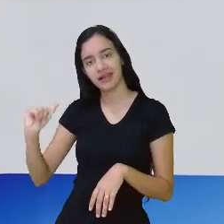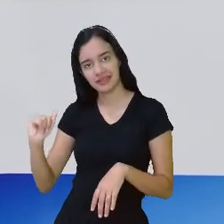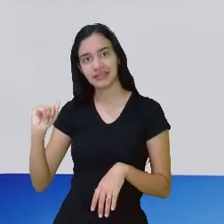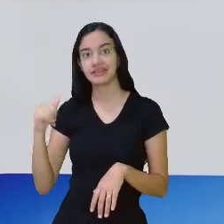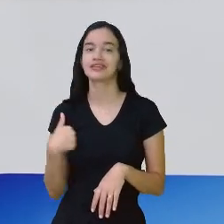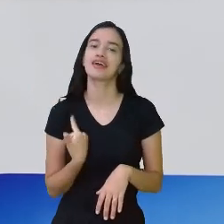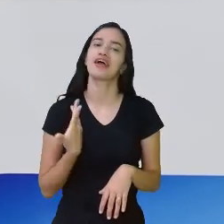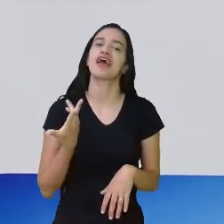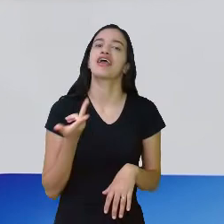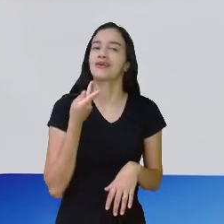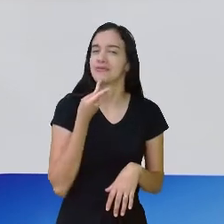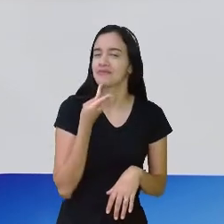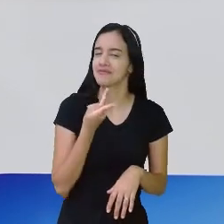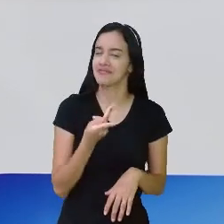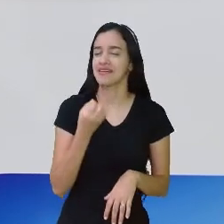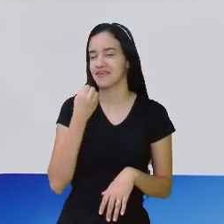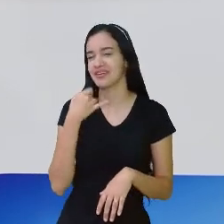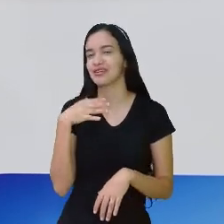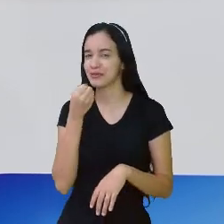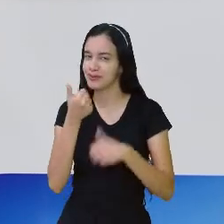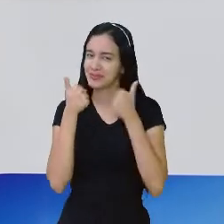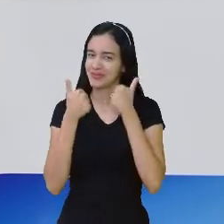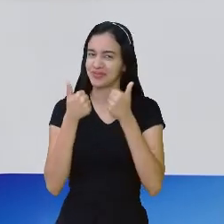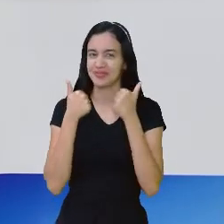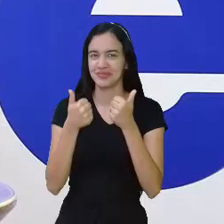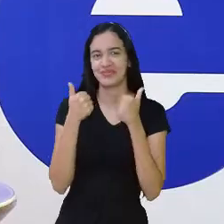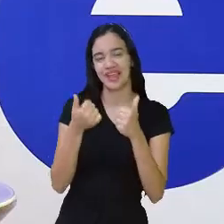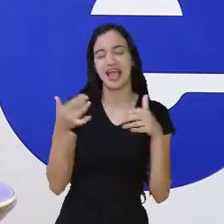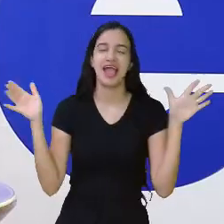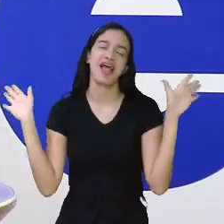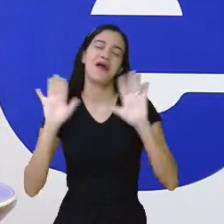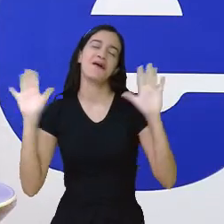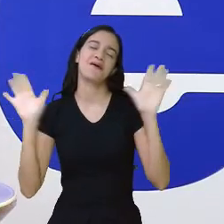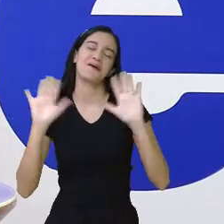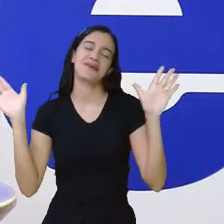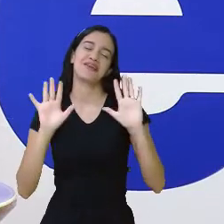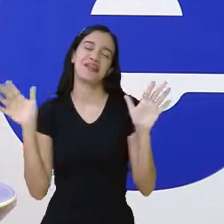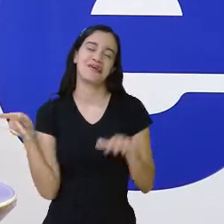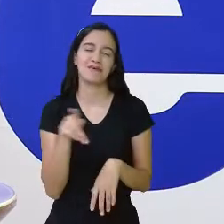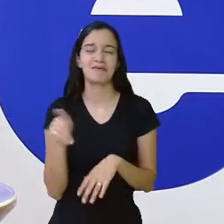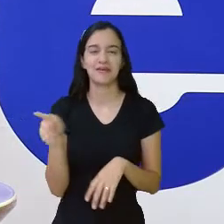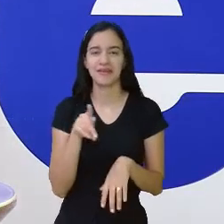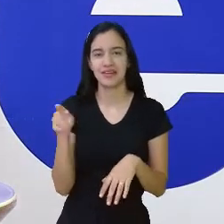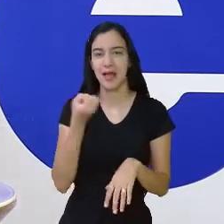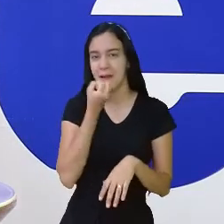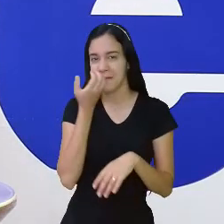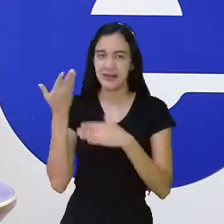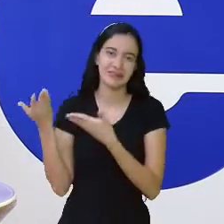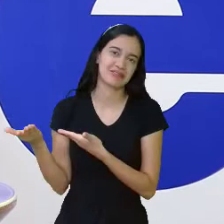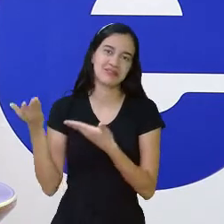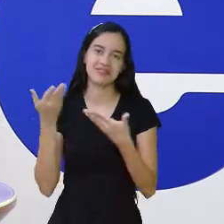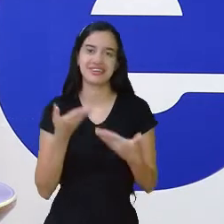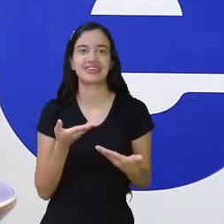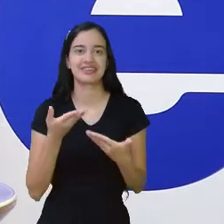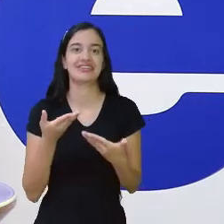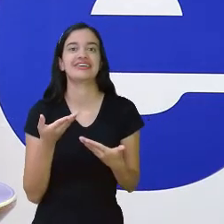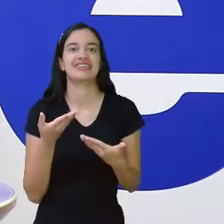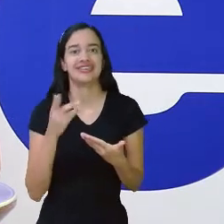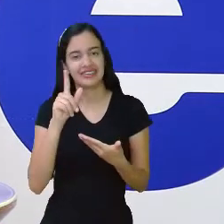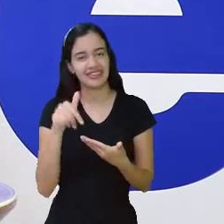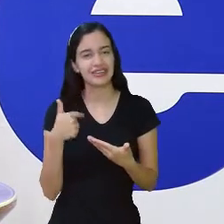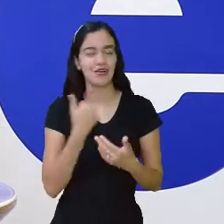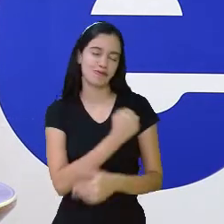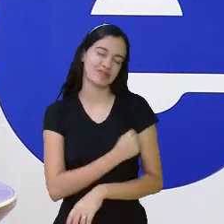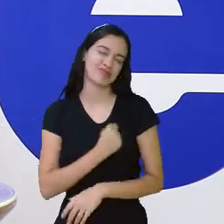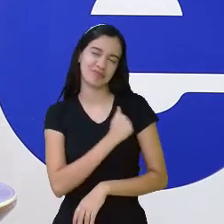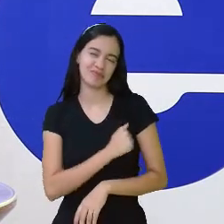que eu não falava isso. Tudo bem, professora Márcia? Olá, professora Mauricéia, seja bem-vinda, não é? Já estava